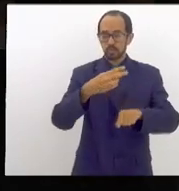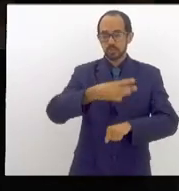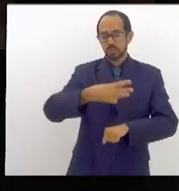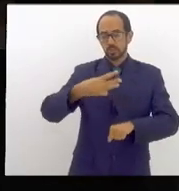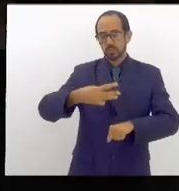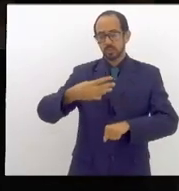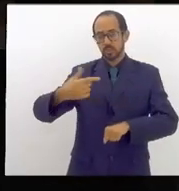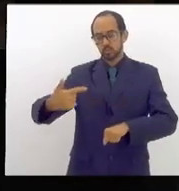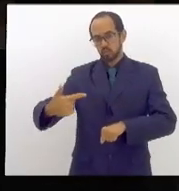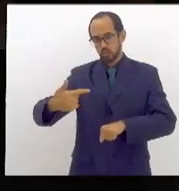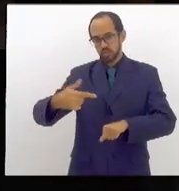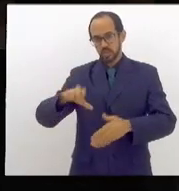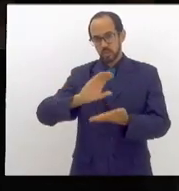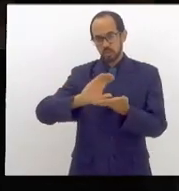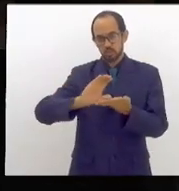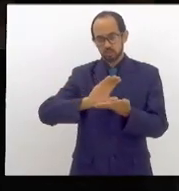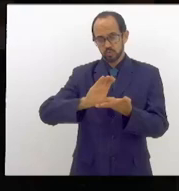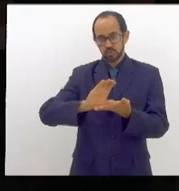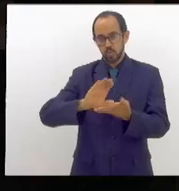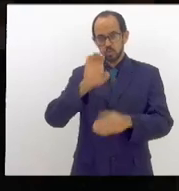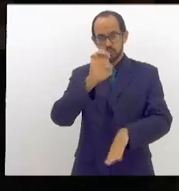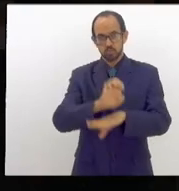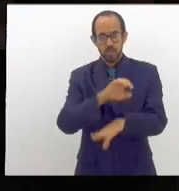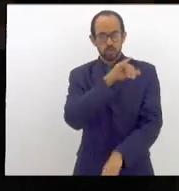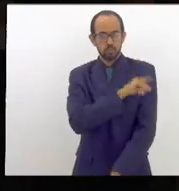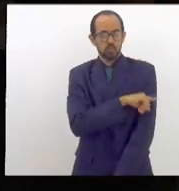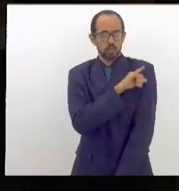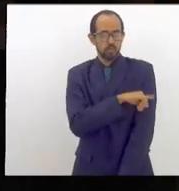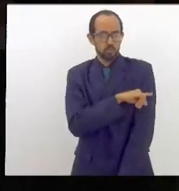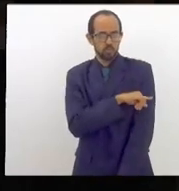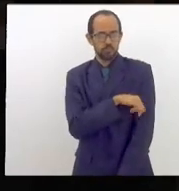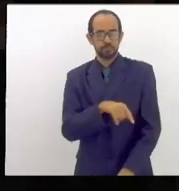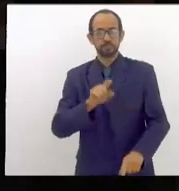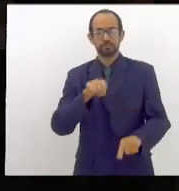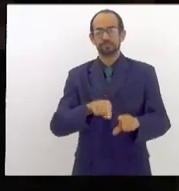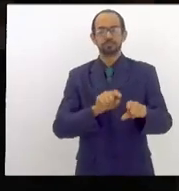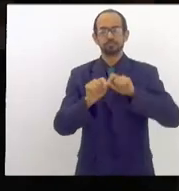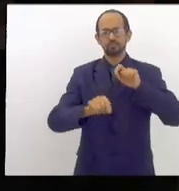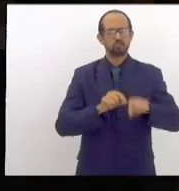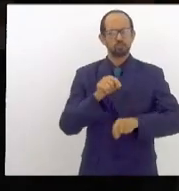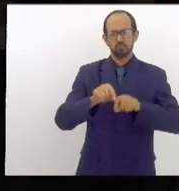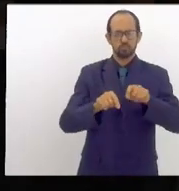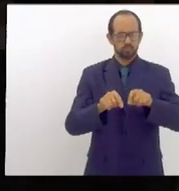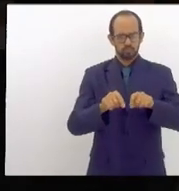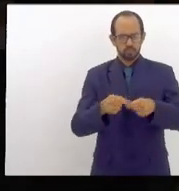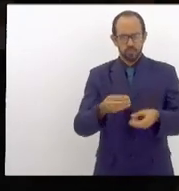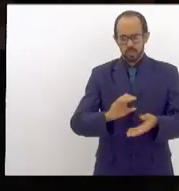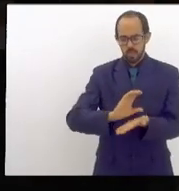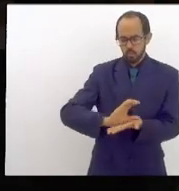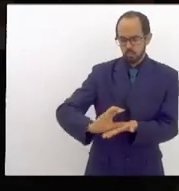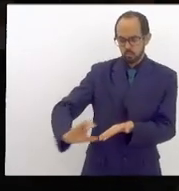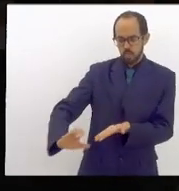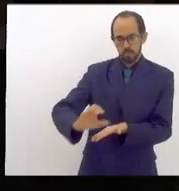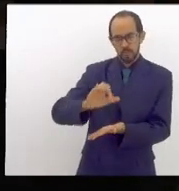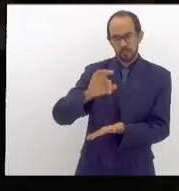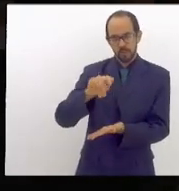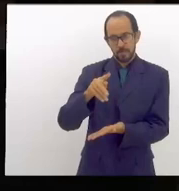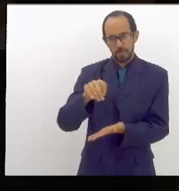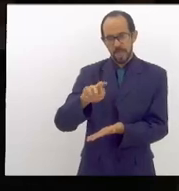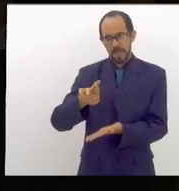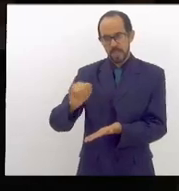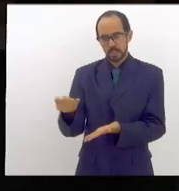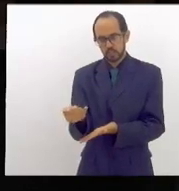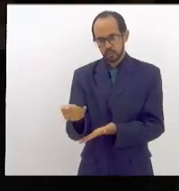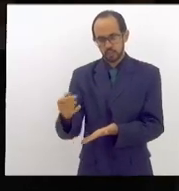da constituição estadual tendo sido destinado afapperj considerando a